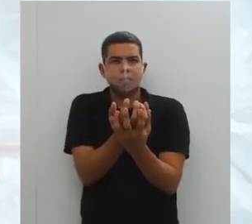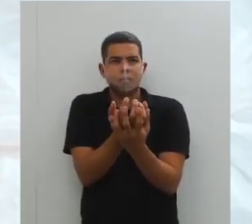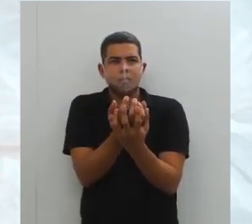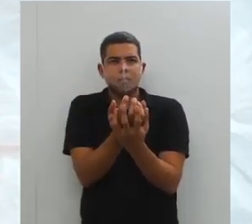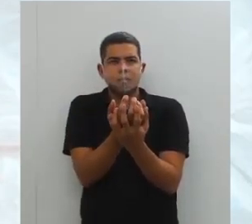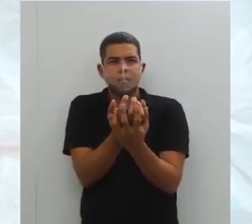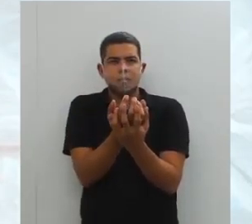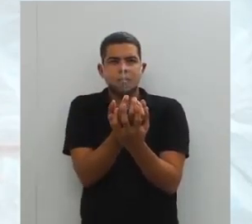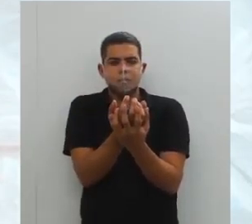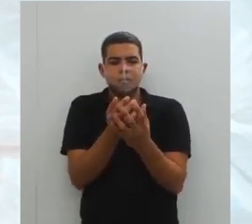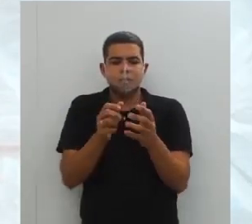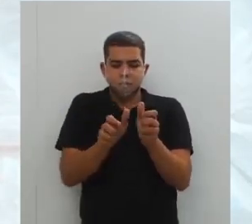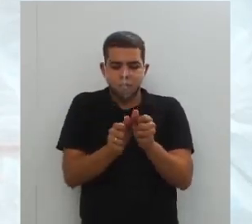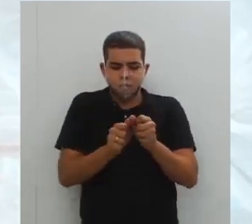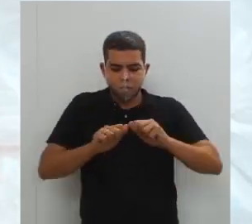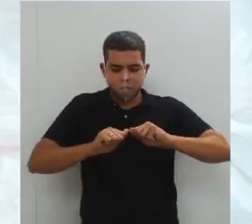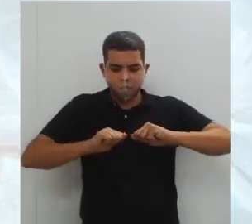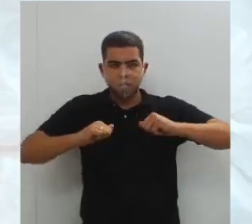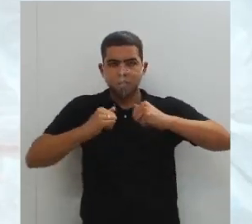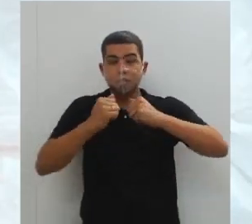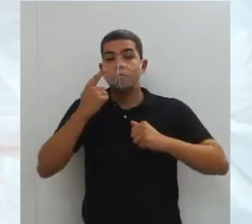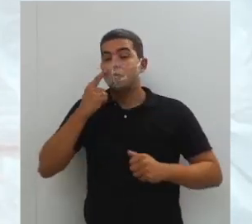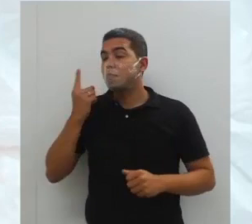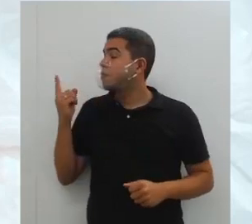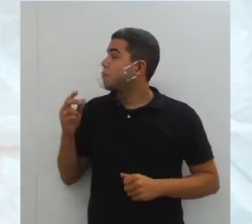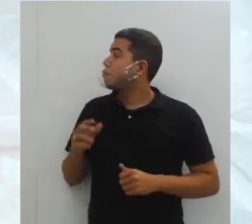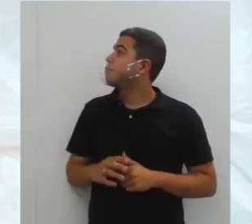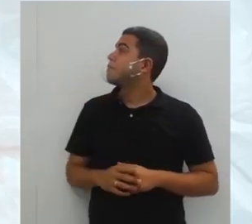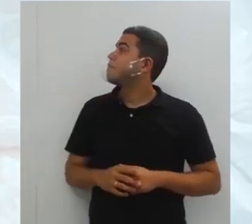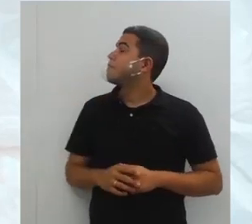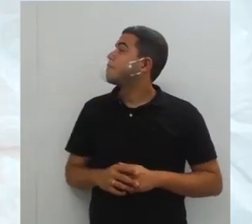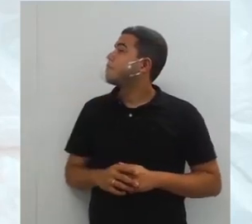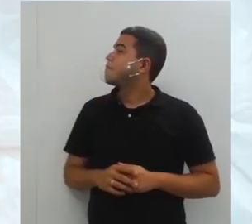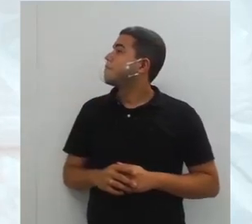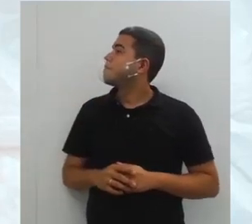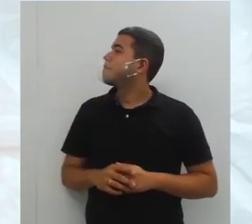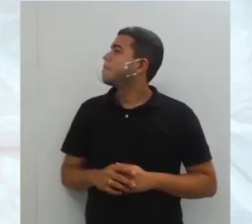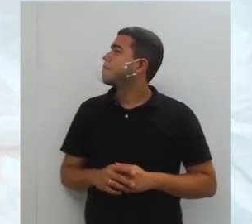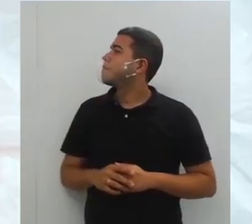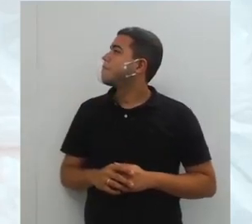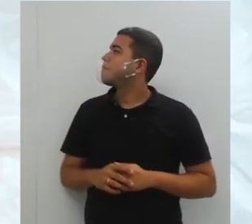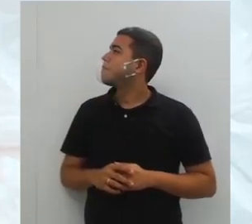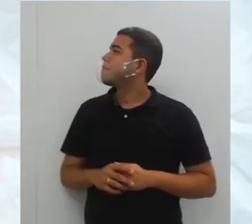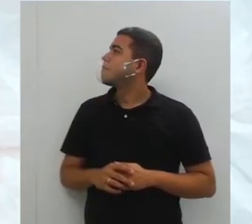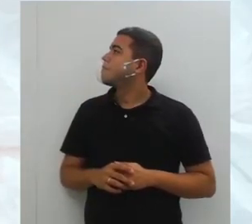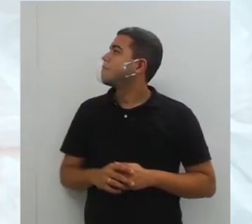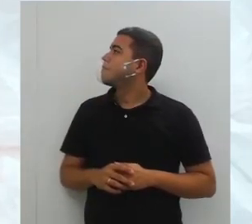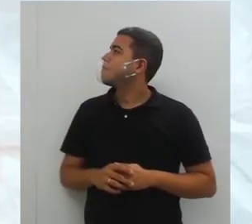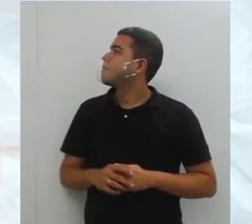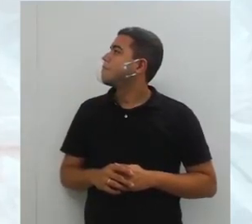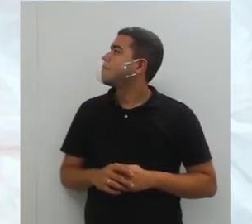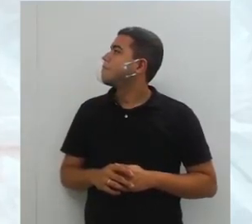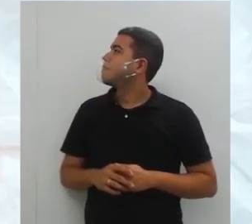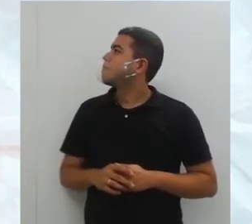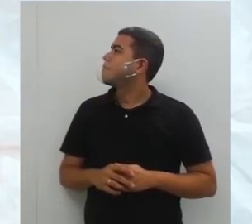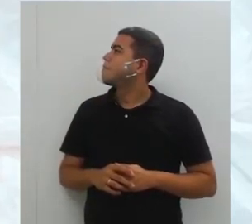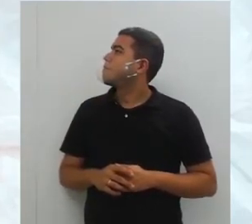Então, eu vou girando o papel e vou enrolando, tá?